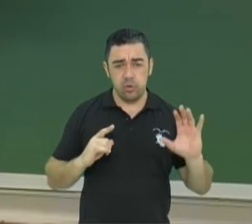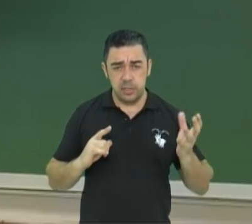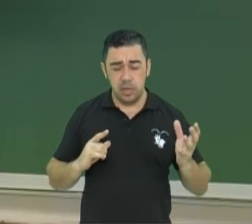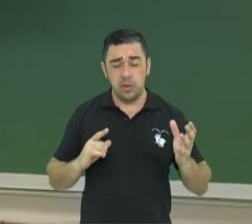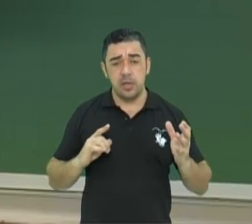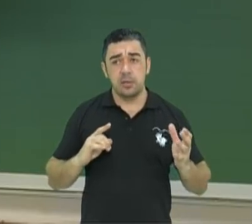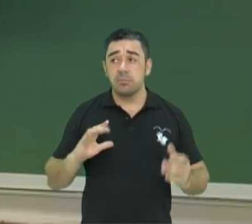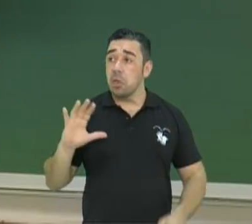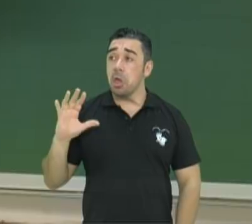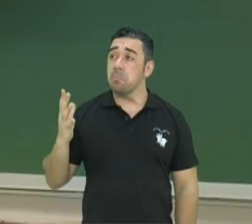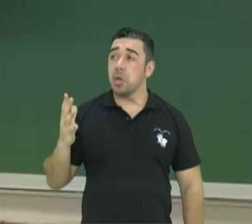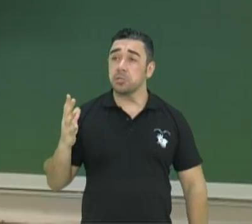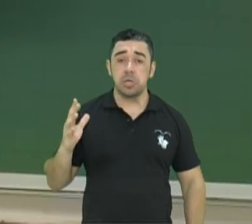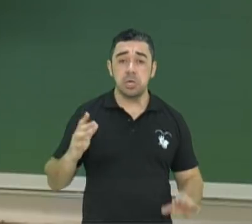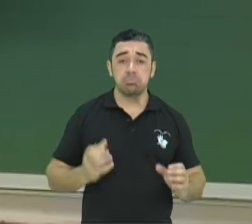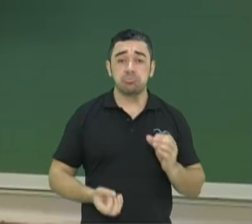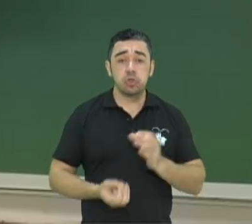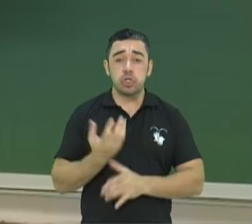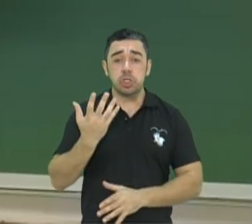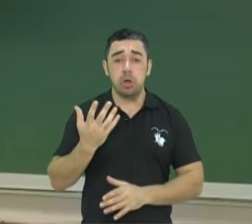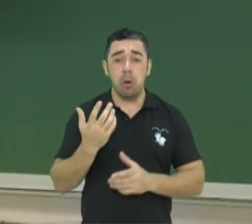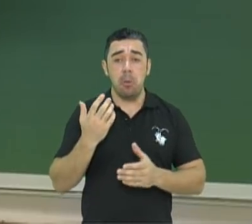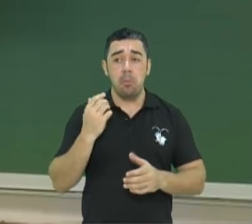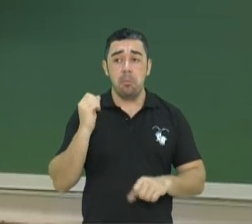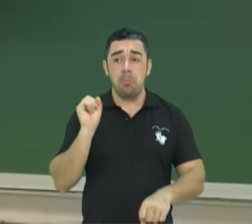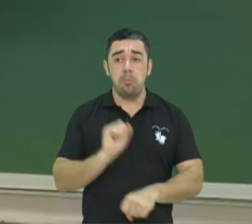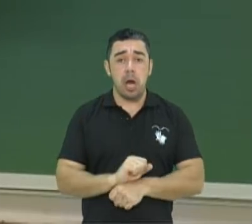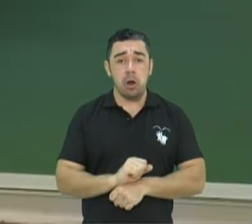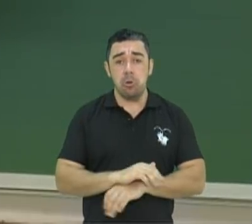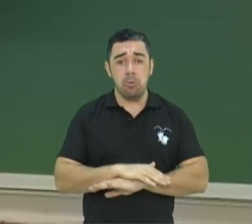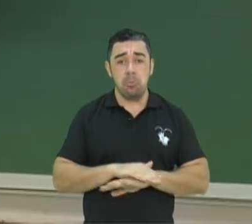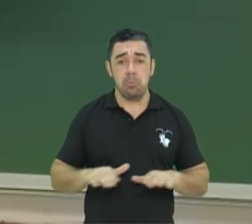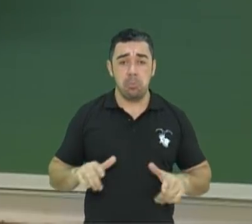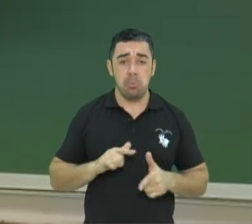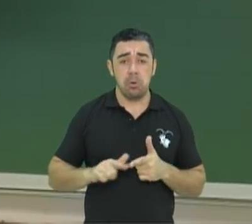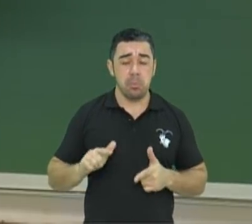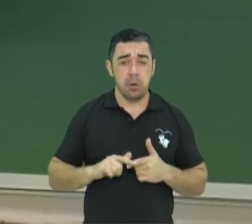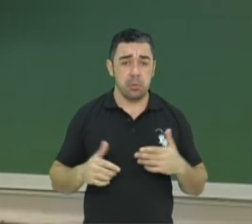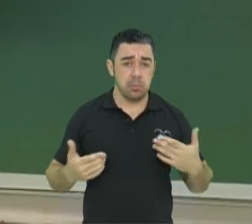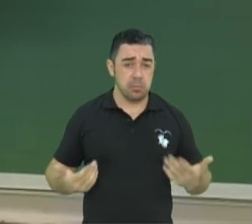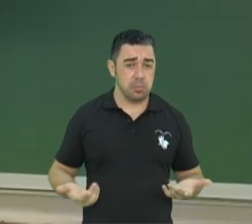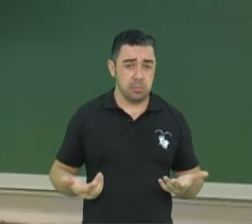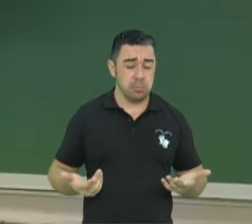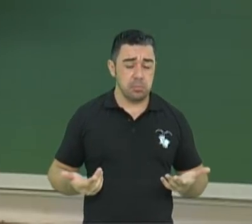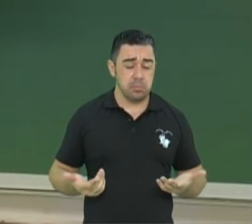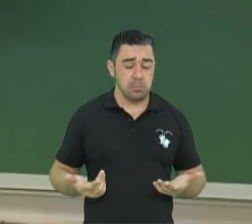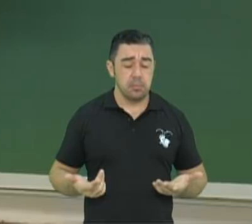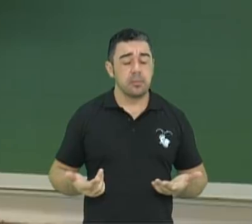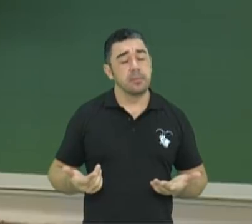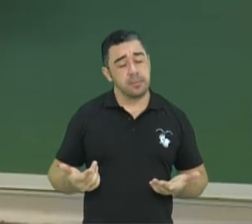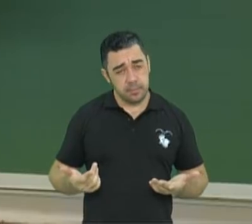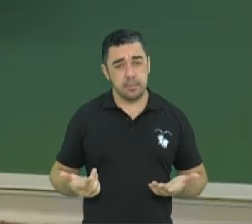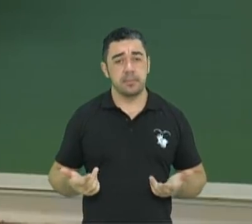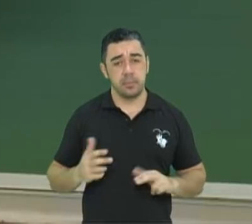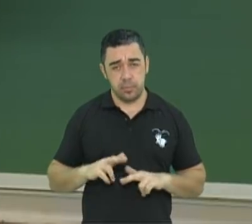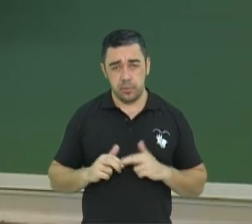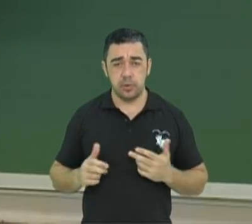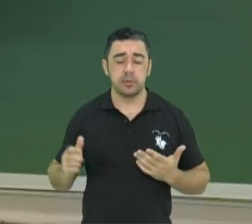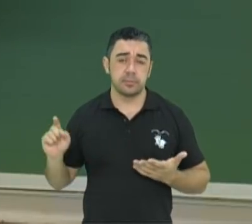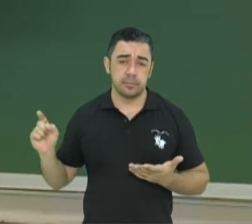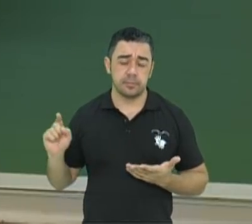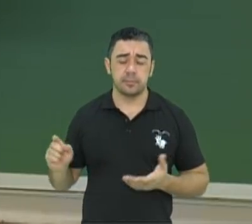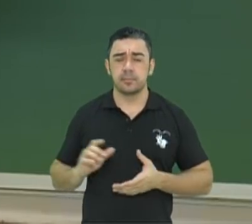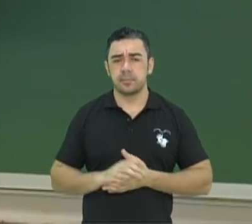de repente, surgiu algum imprevisto ou algo não terminou da forma que deveria terminar, né?